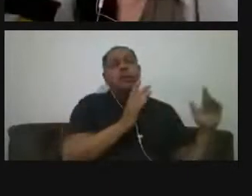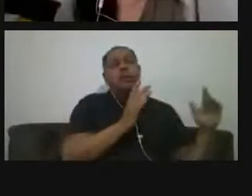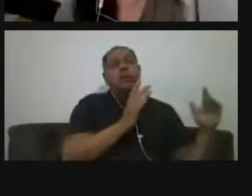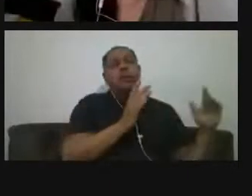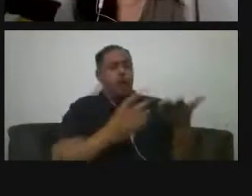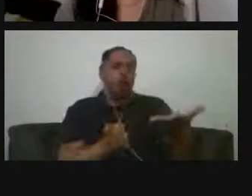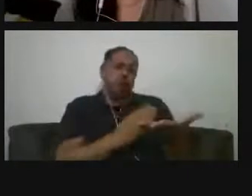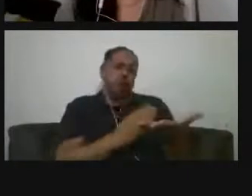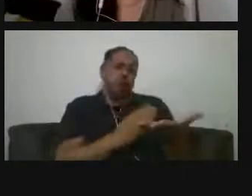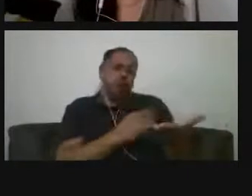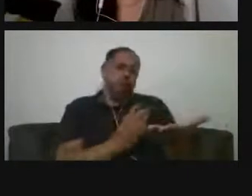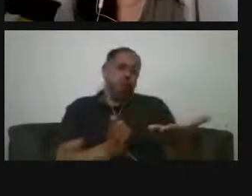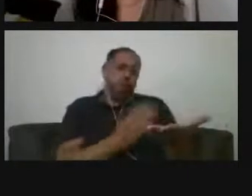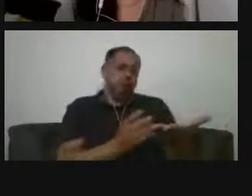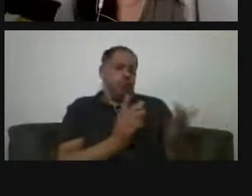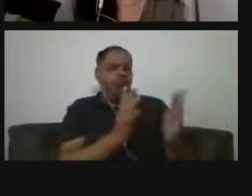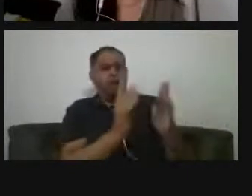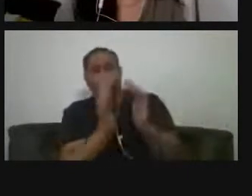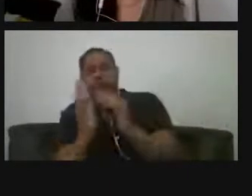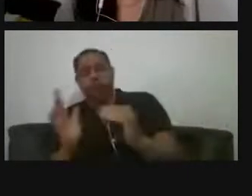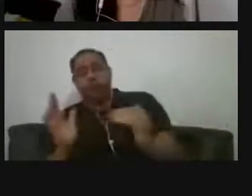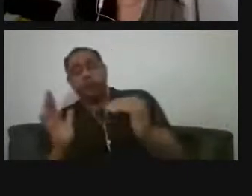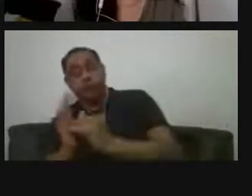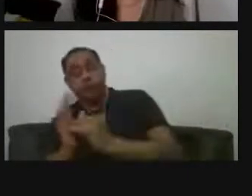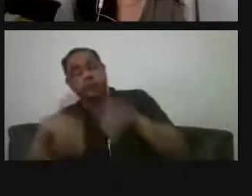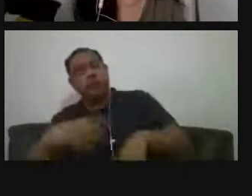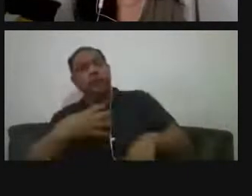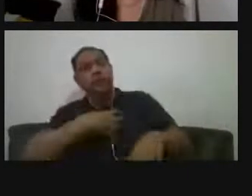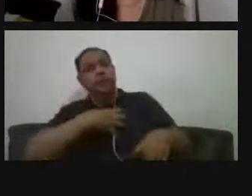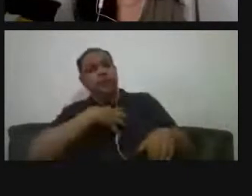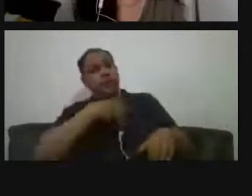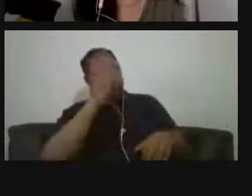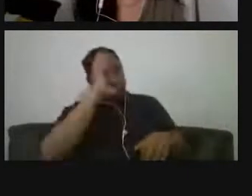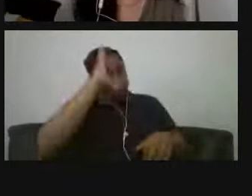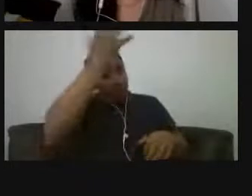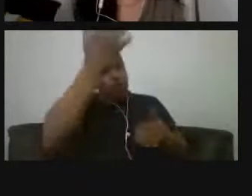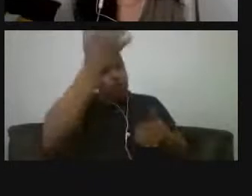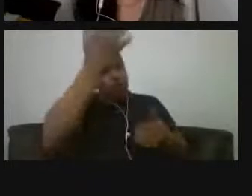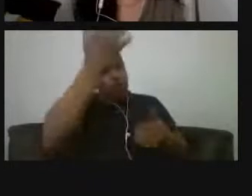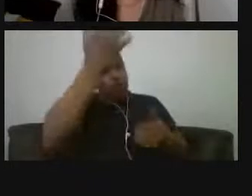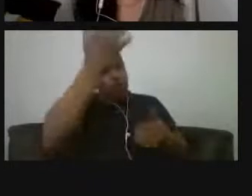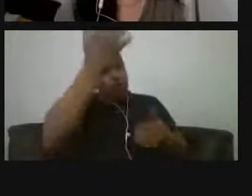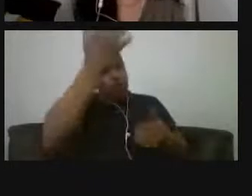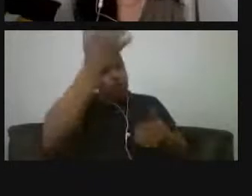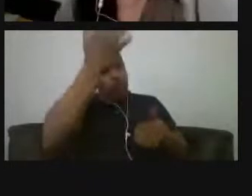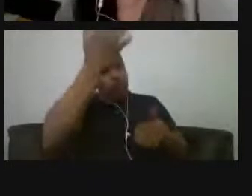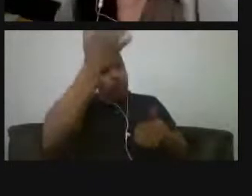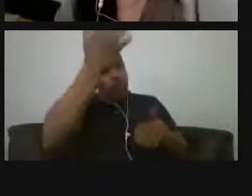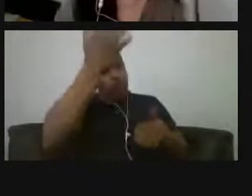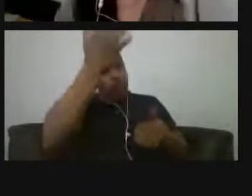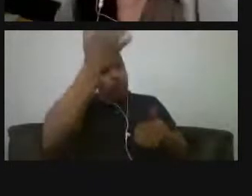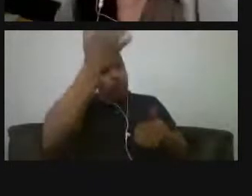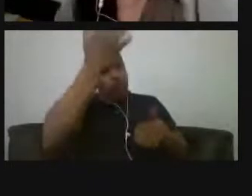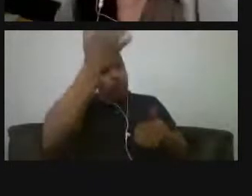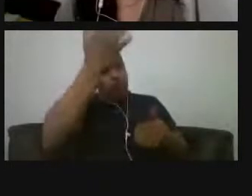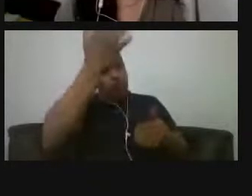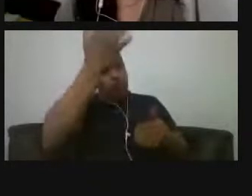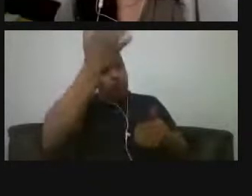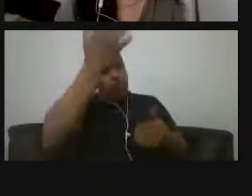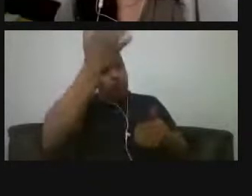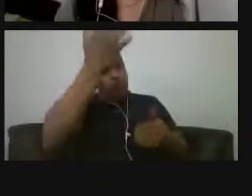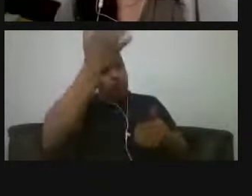resolveu alguma coisa. Muito ao contrário, acho que a gente tem que chegar ao fim ao fim da nossa escolha, da leitura daquele